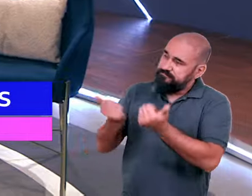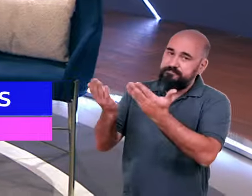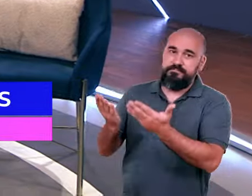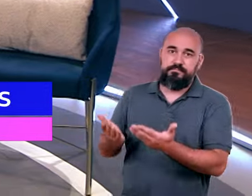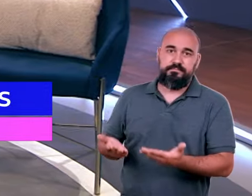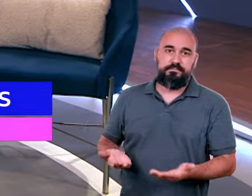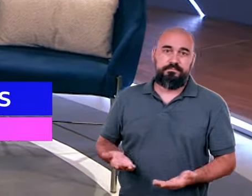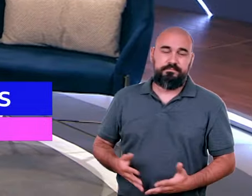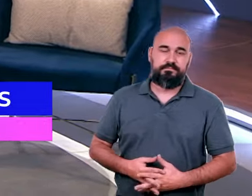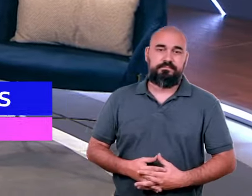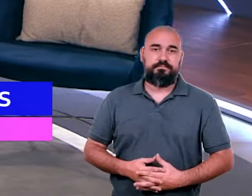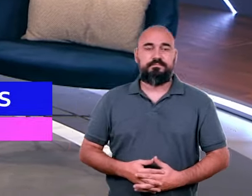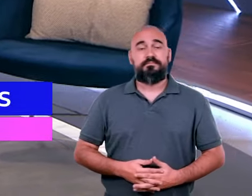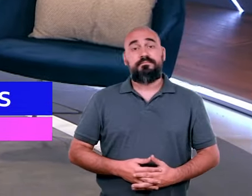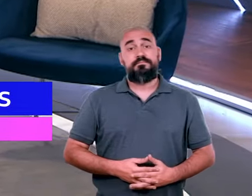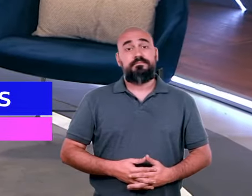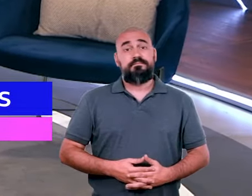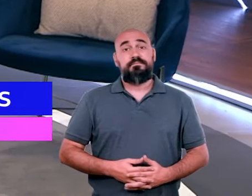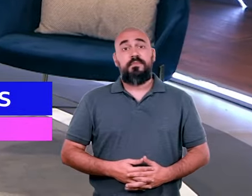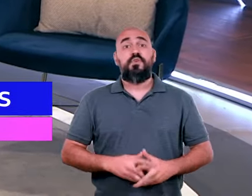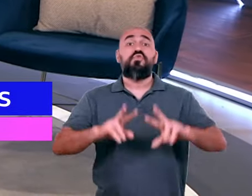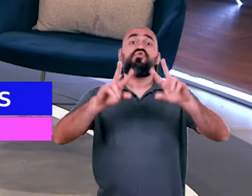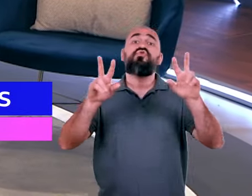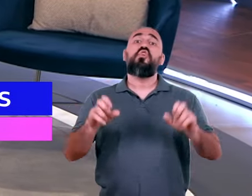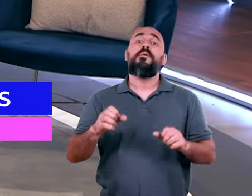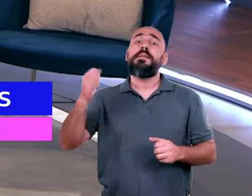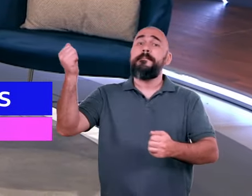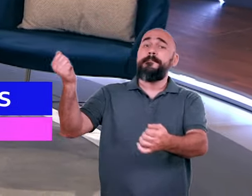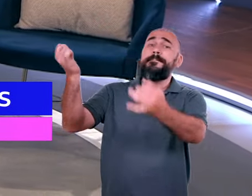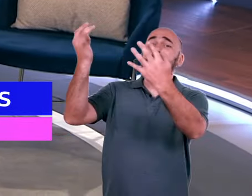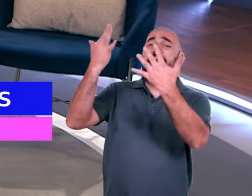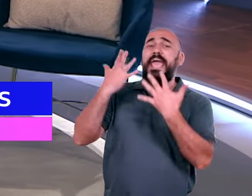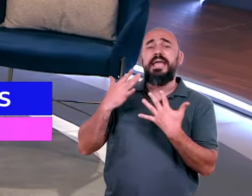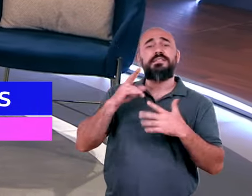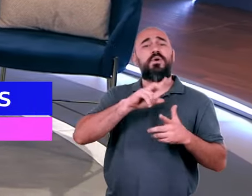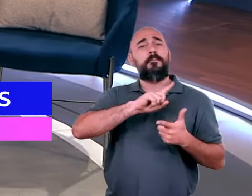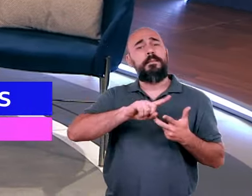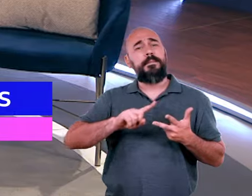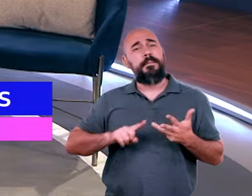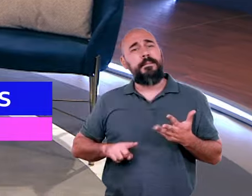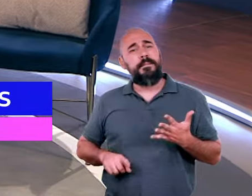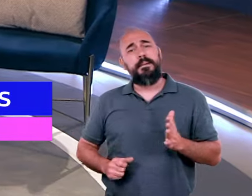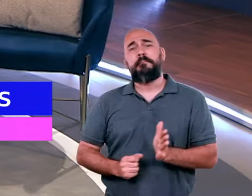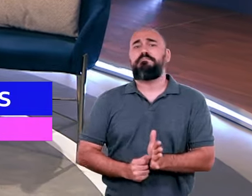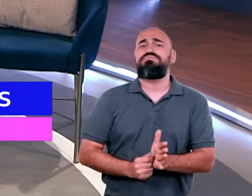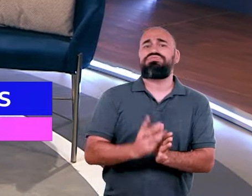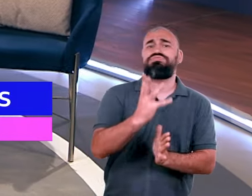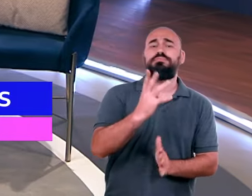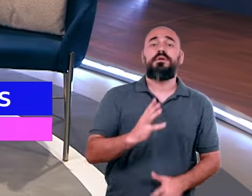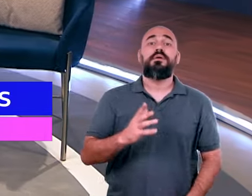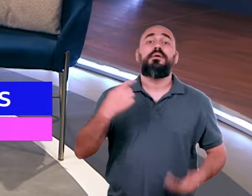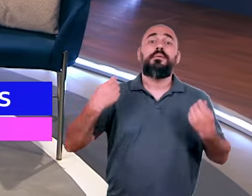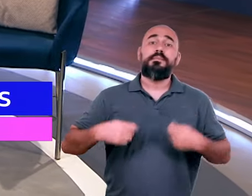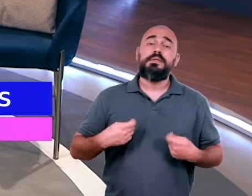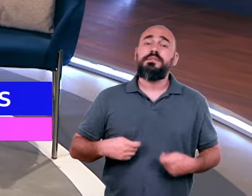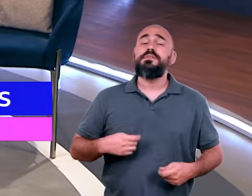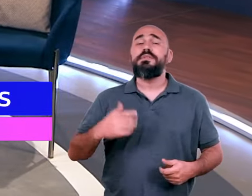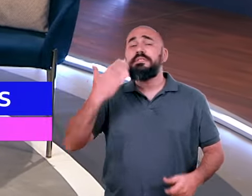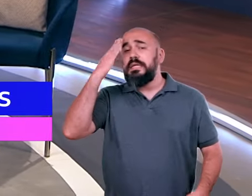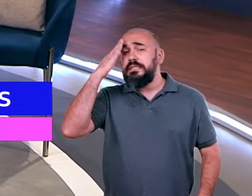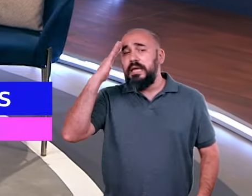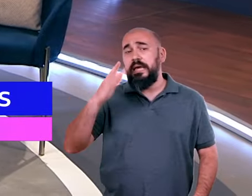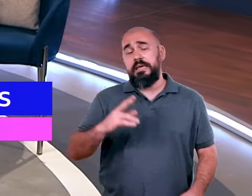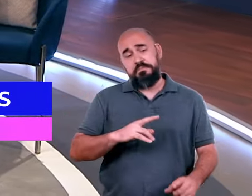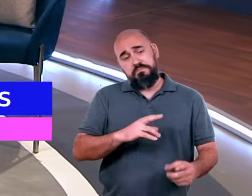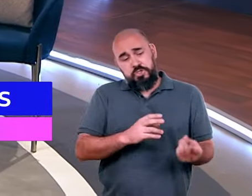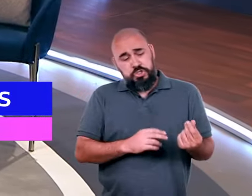sobre bênçãos incontáveis, eu não estou necessariamente dizendo que Deus vai te dar prosperidade financeira.